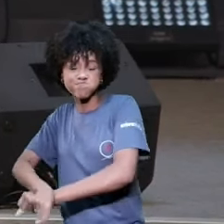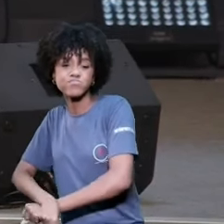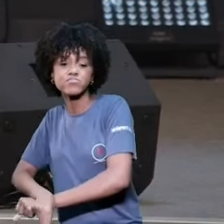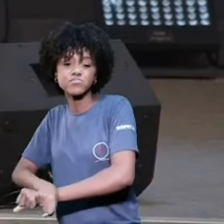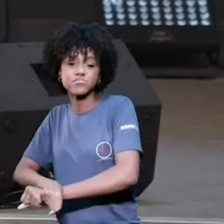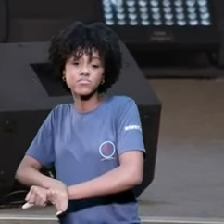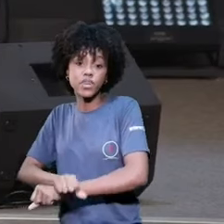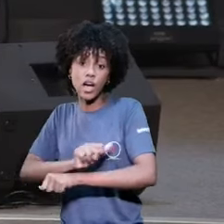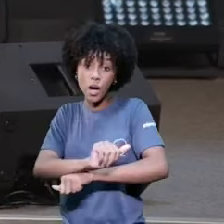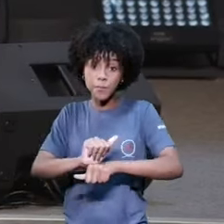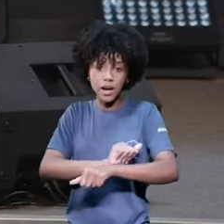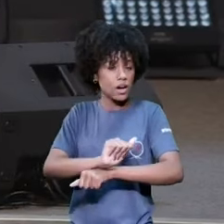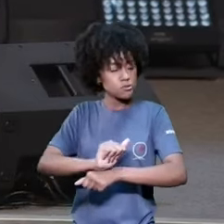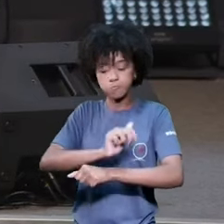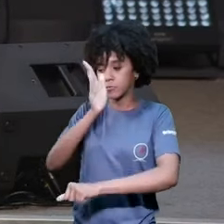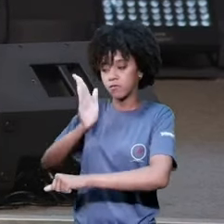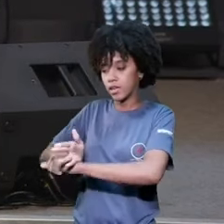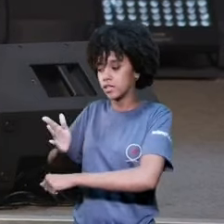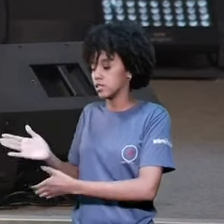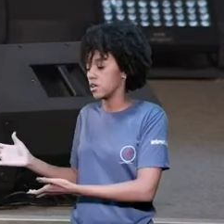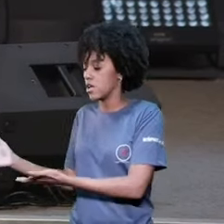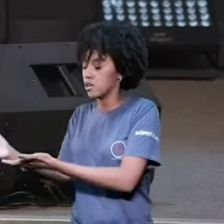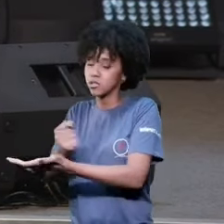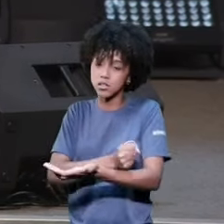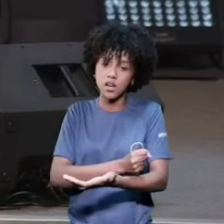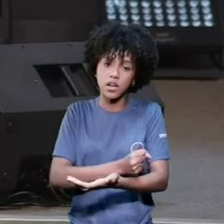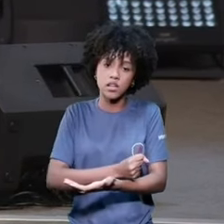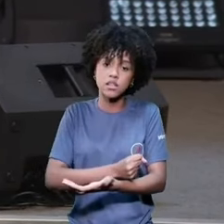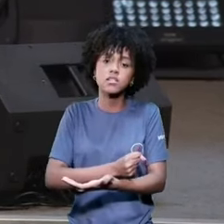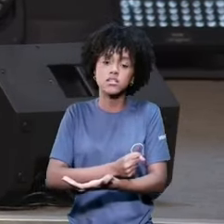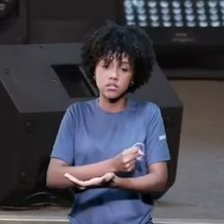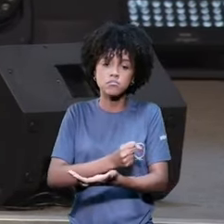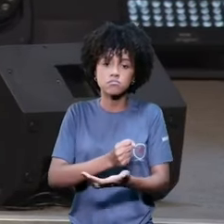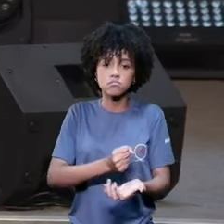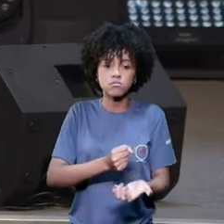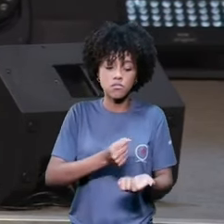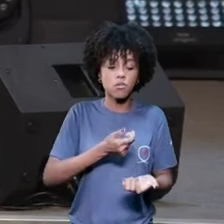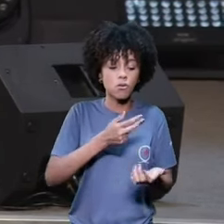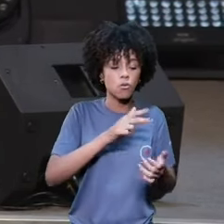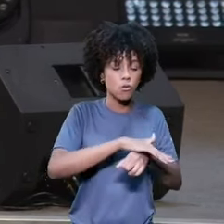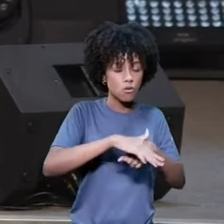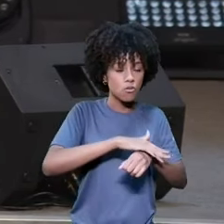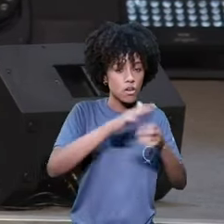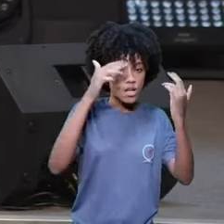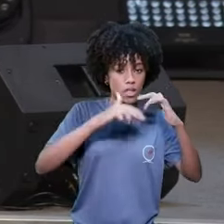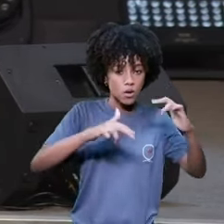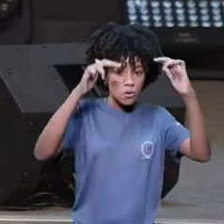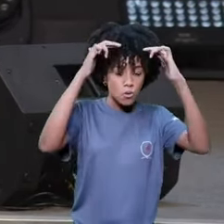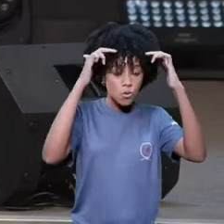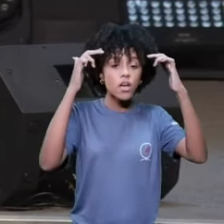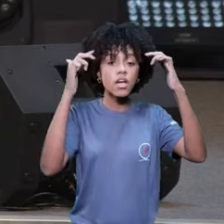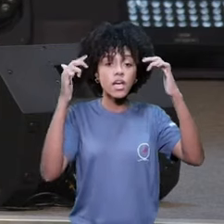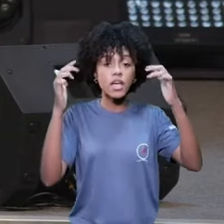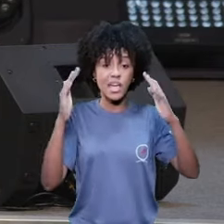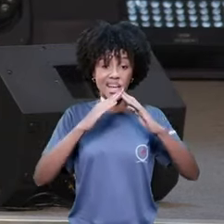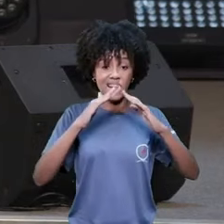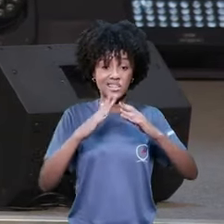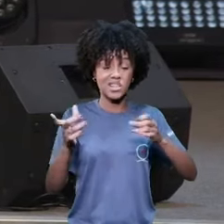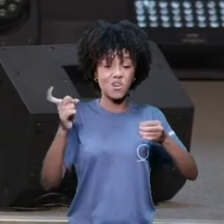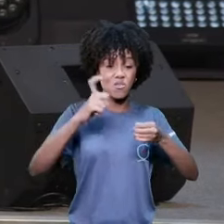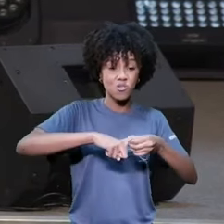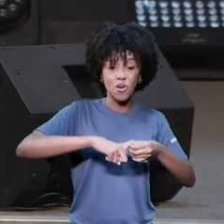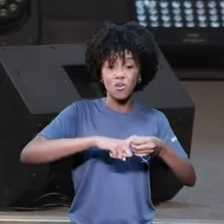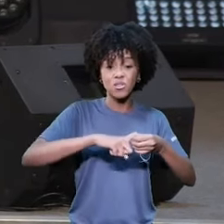4 reis, resgata Ló, pega o dízimo, dá a Melquisedeque, rejeita o dinheiro de Sodoma. Quando ele está voltando para casa, com a mão no bolso, sem dinheiro